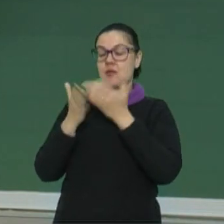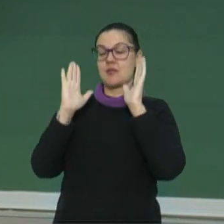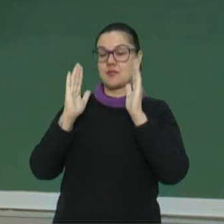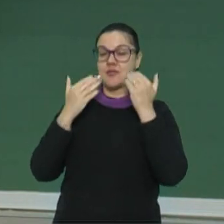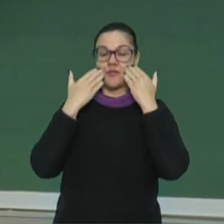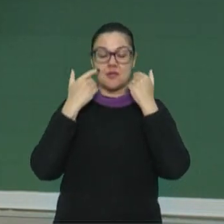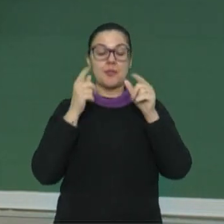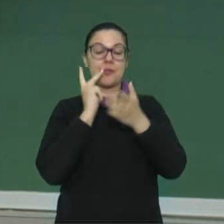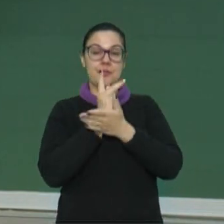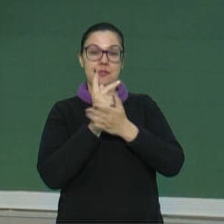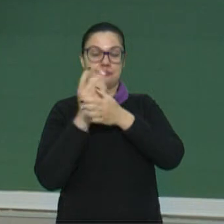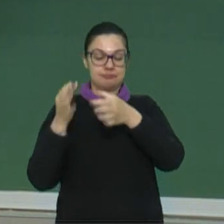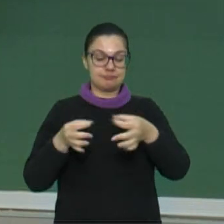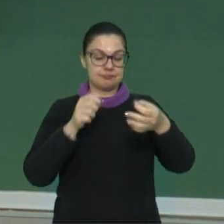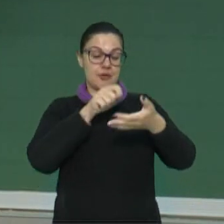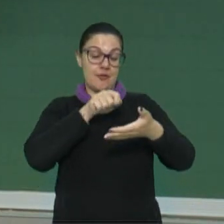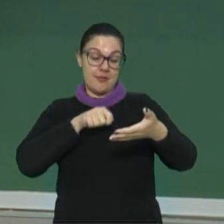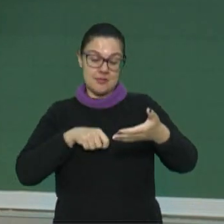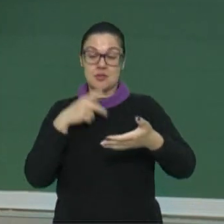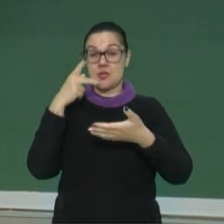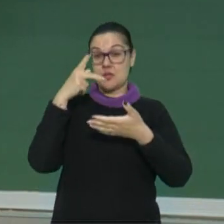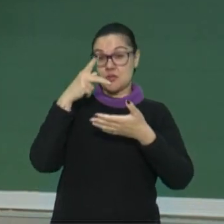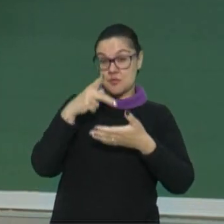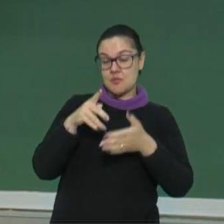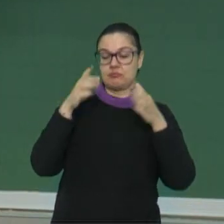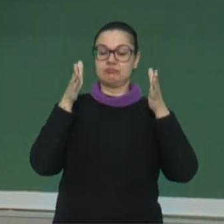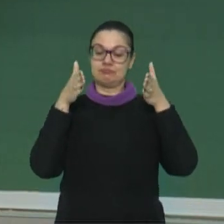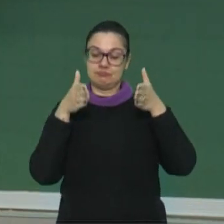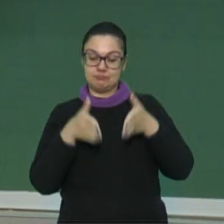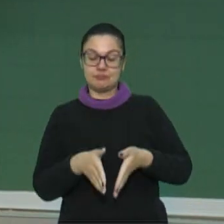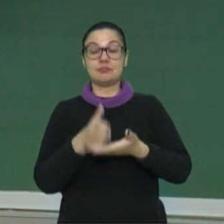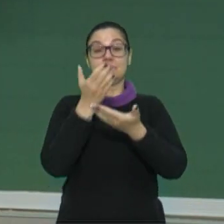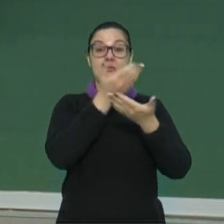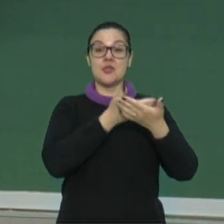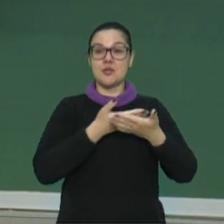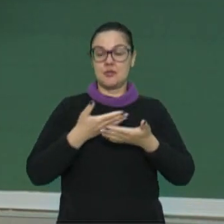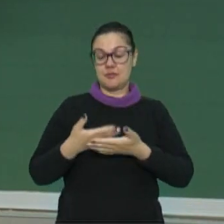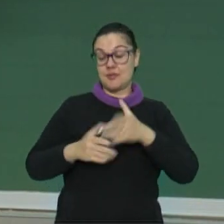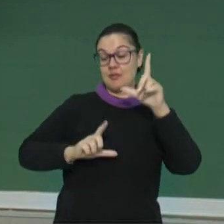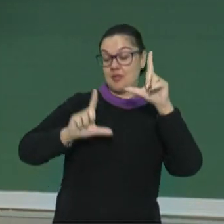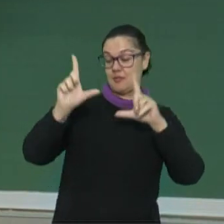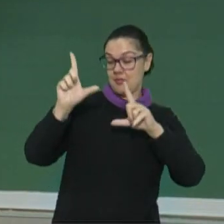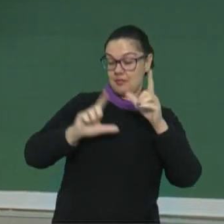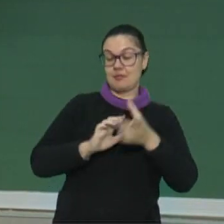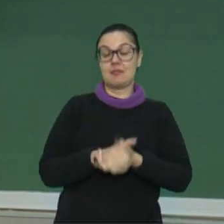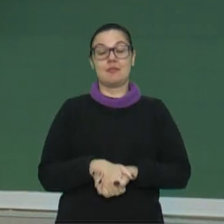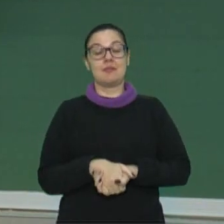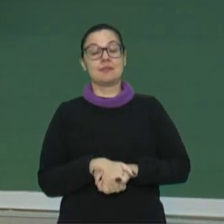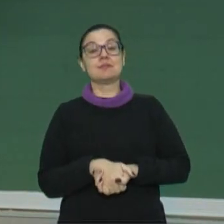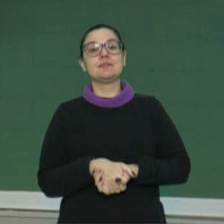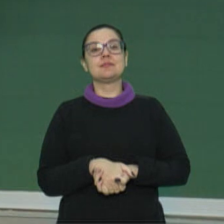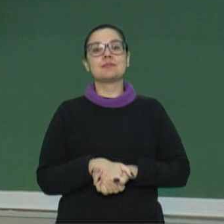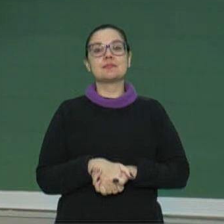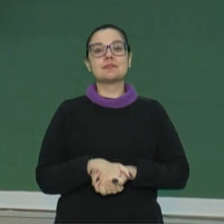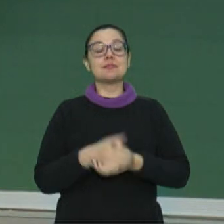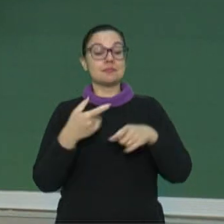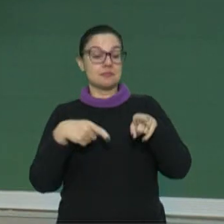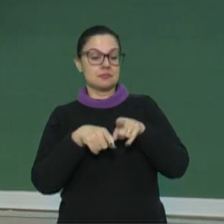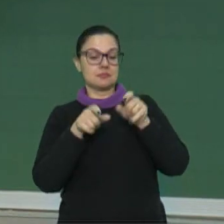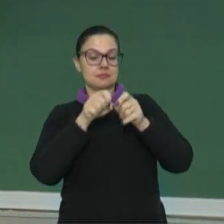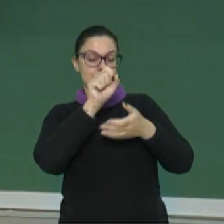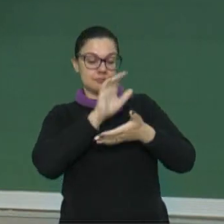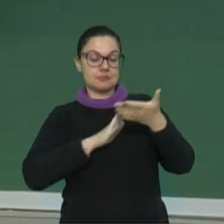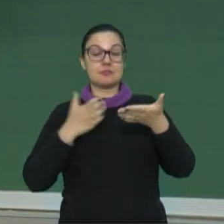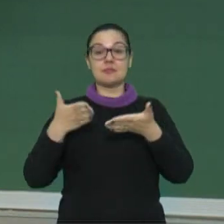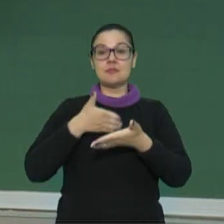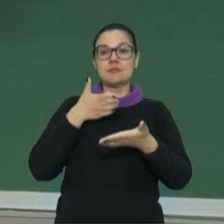que continuar aí fazendo a sua parte, estudando aí com a TV, não é isso? Fazendo os exercícios no